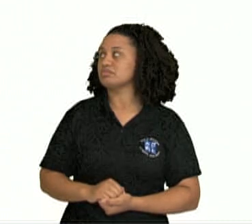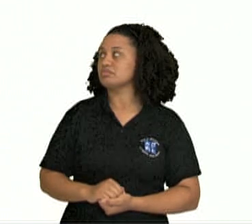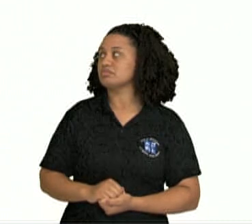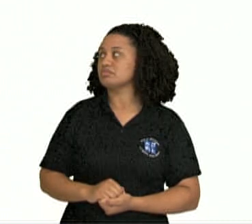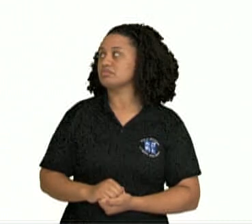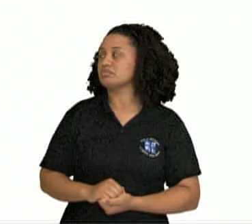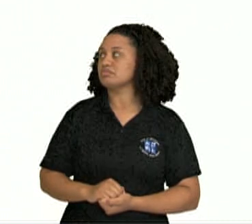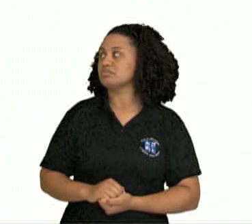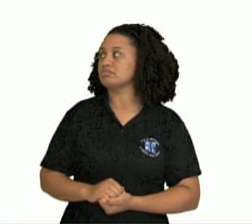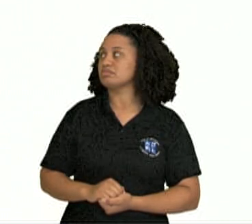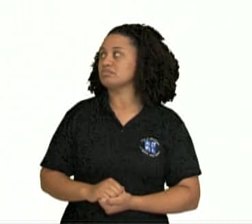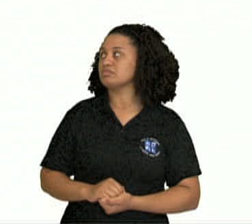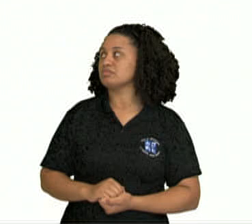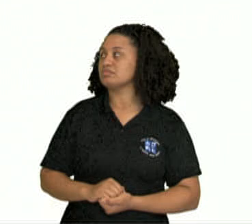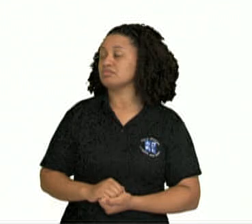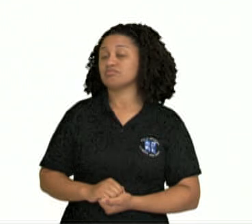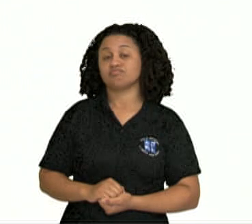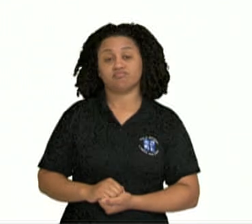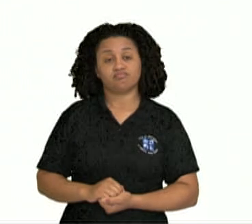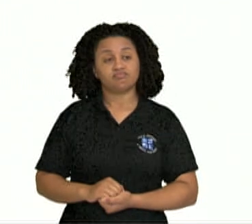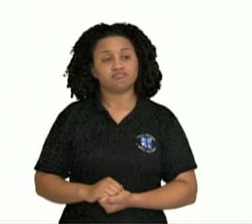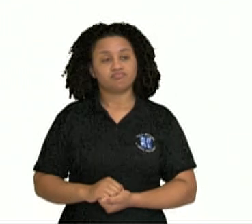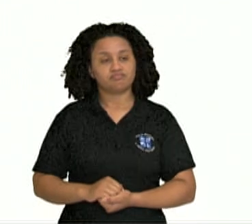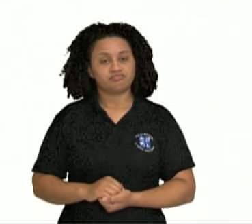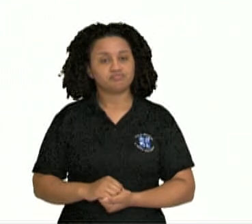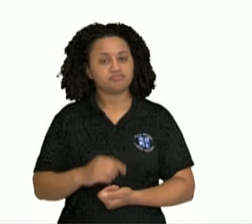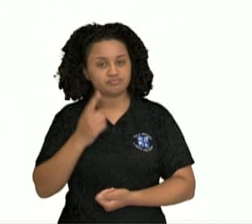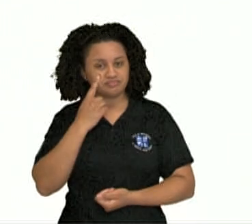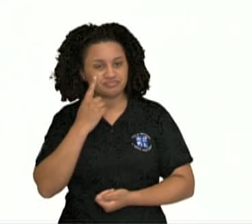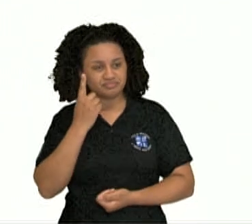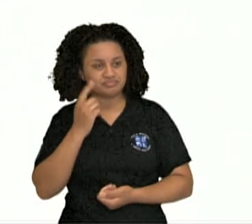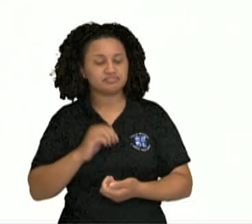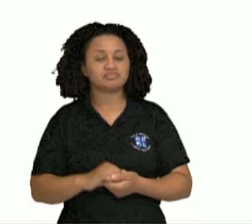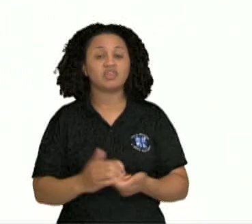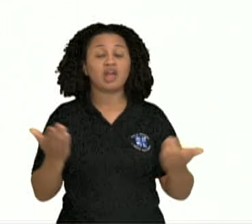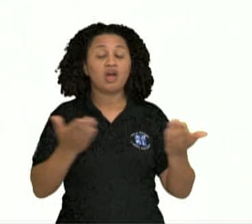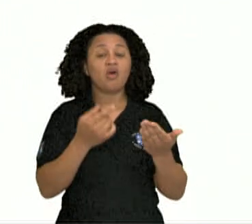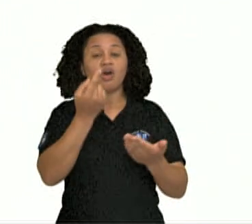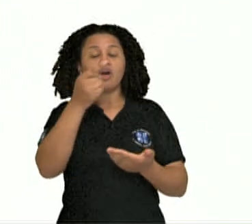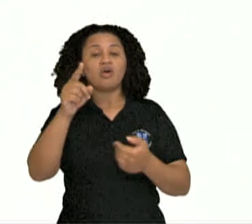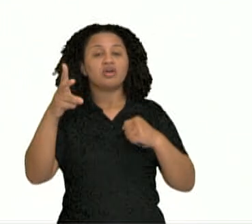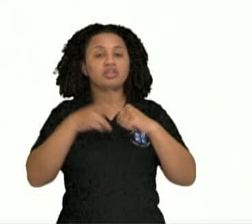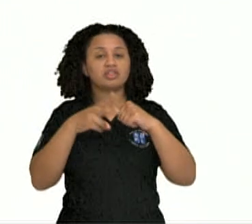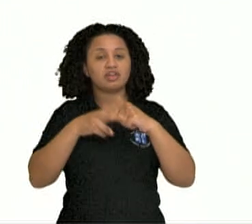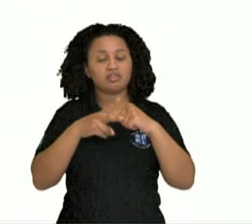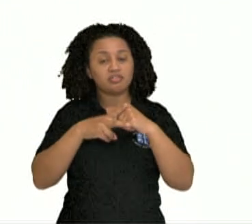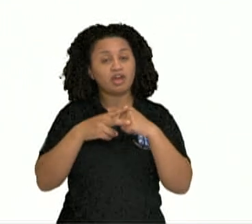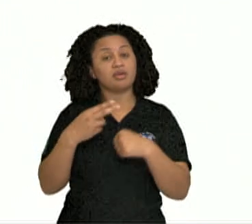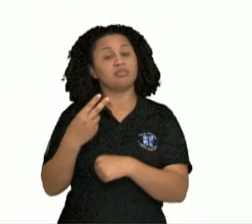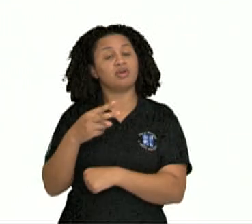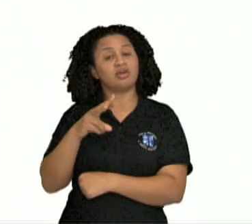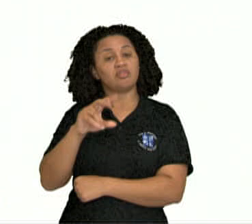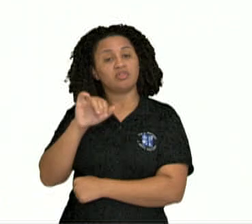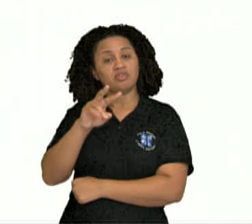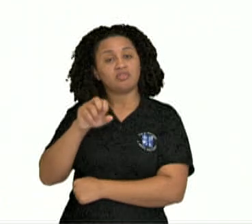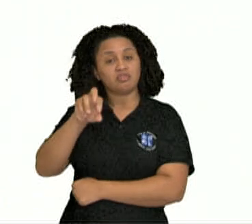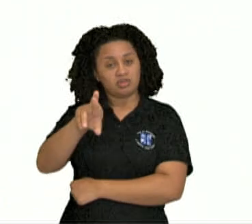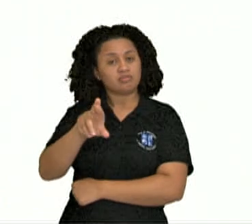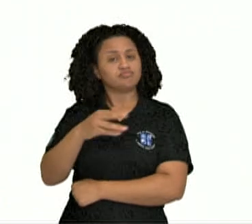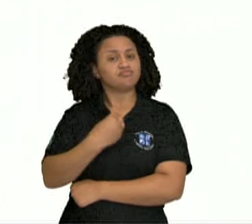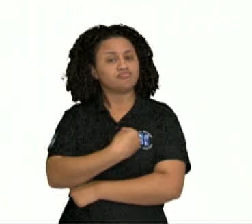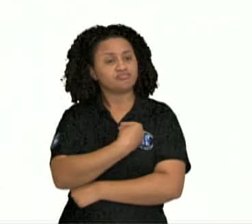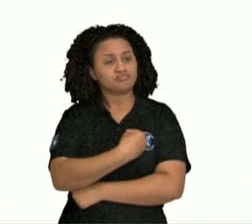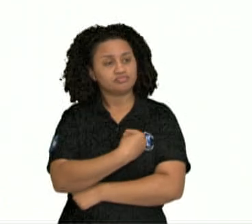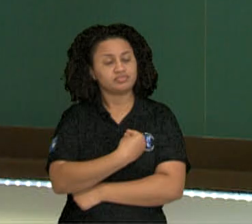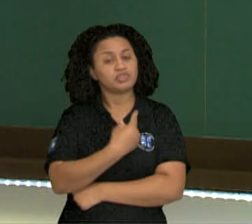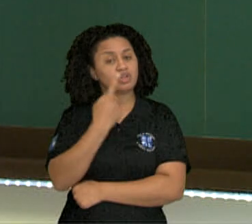no negativo no comam. Com o verbo vivir, verbo de terceira conjugação terminado em ir,